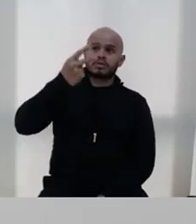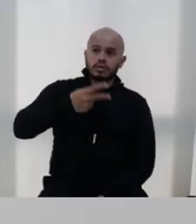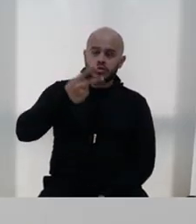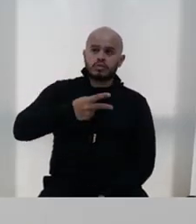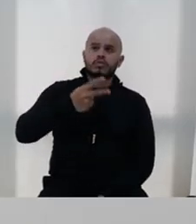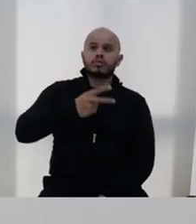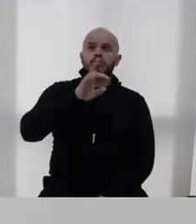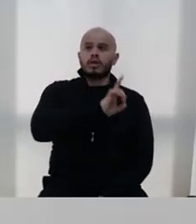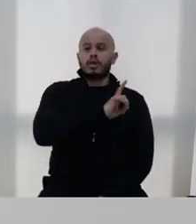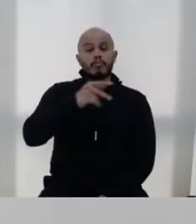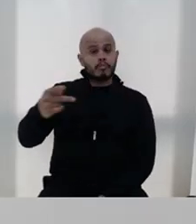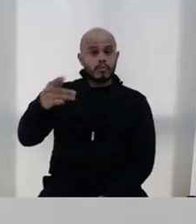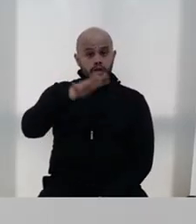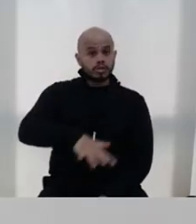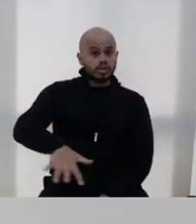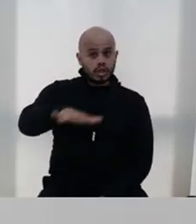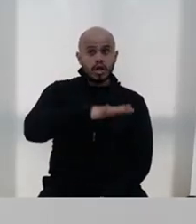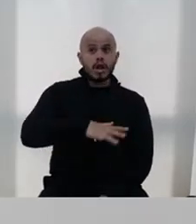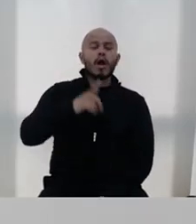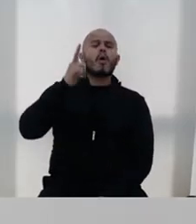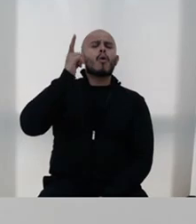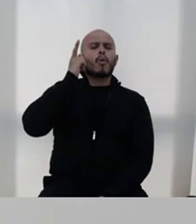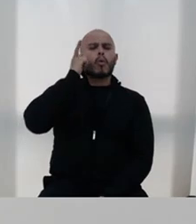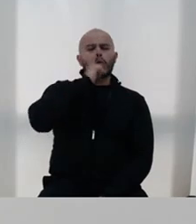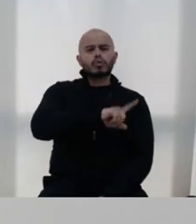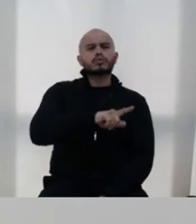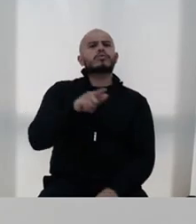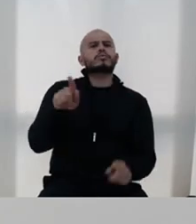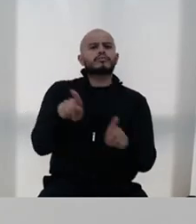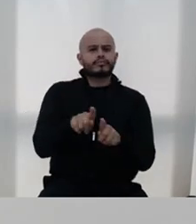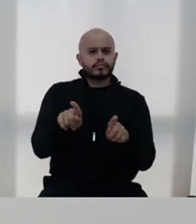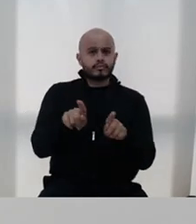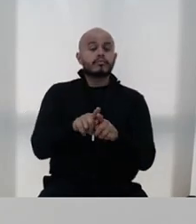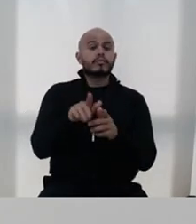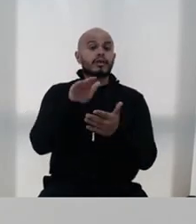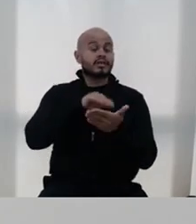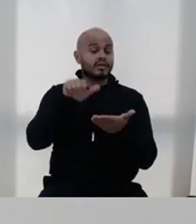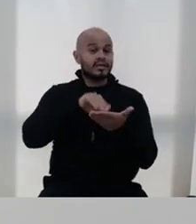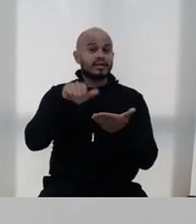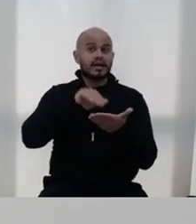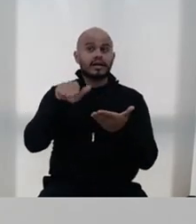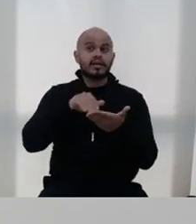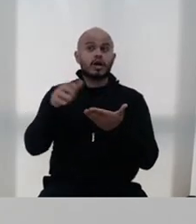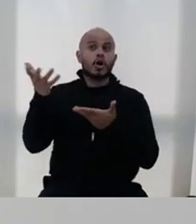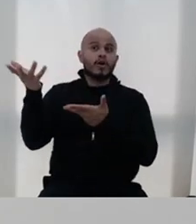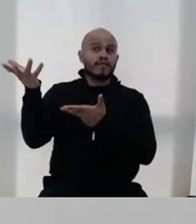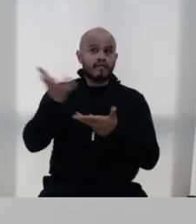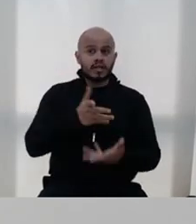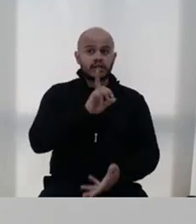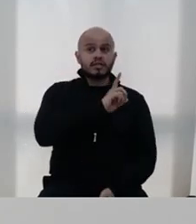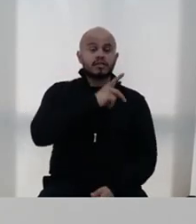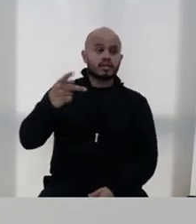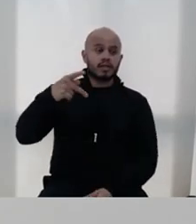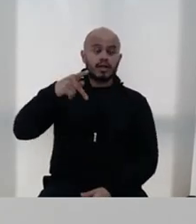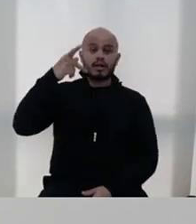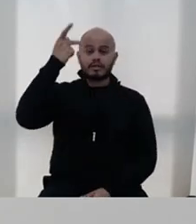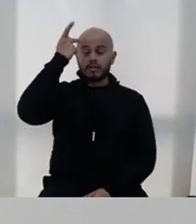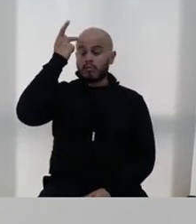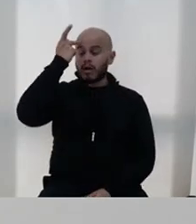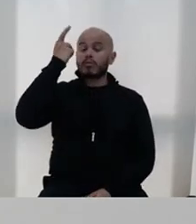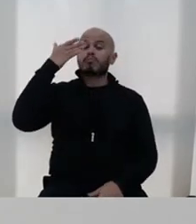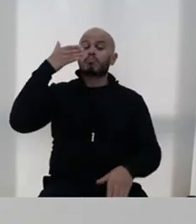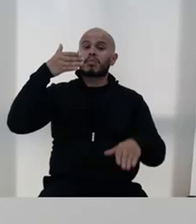já recebeu também, veio através da Secretaria de imediato um convite para que a Defensoria Pública do Estado de São Paulo participe